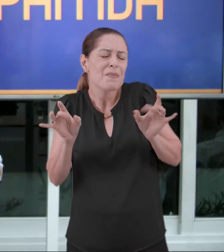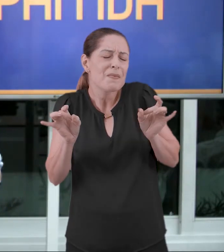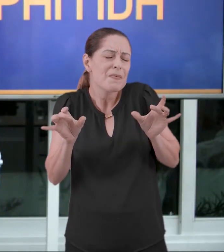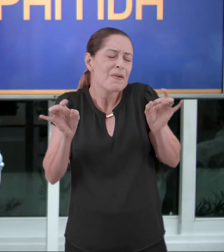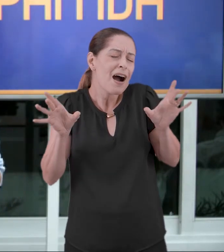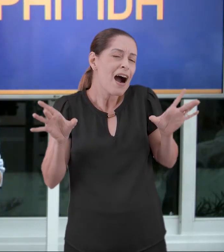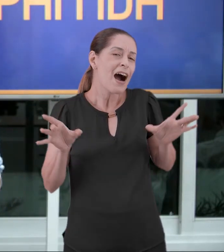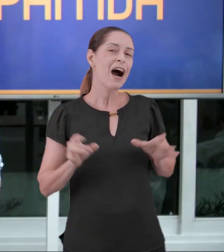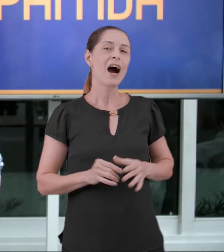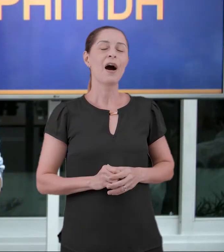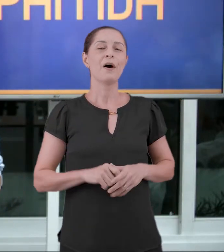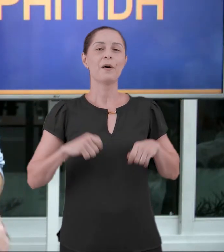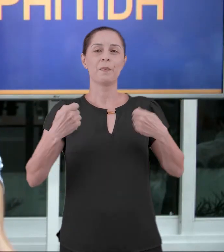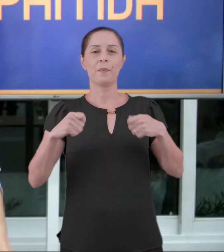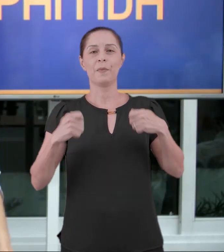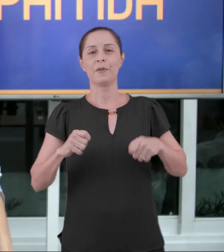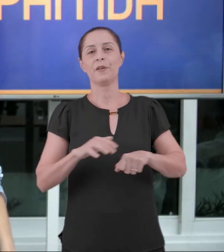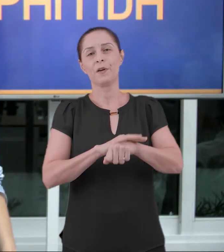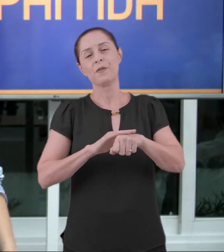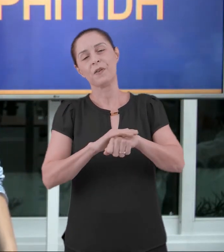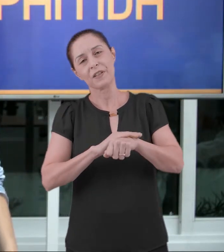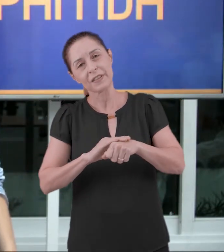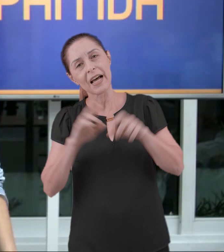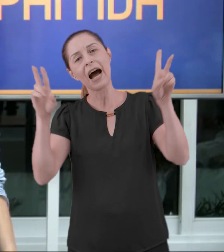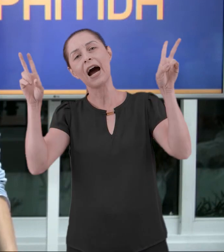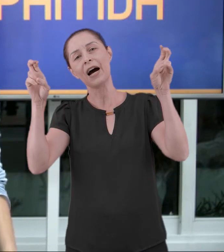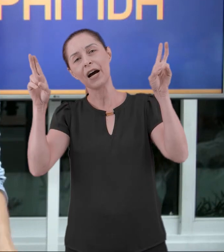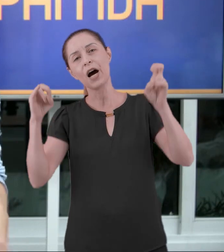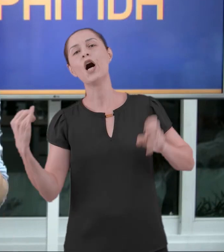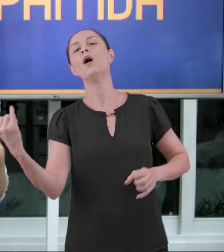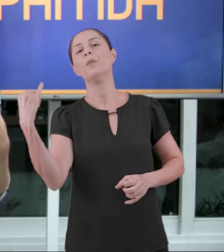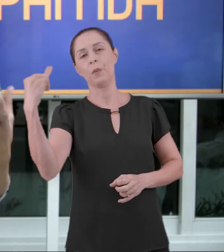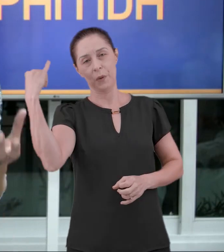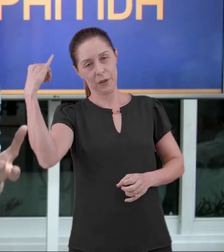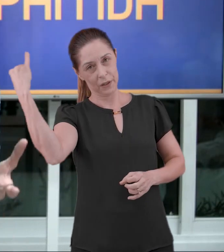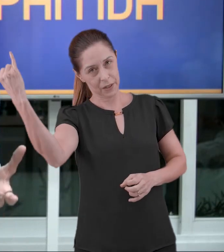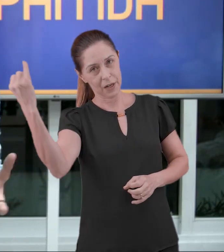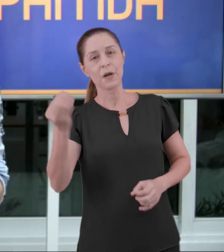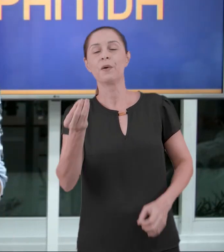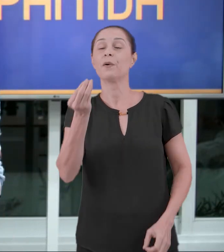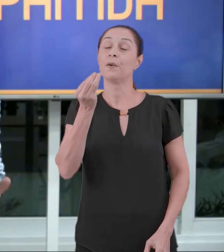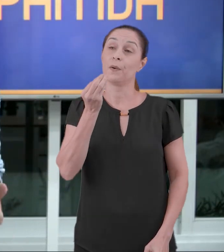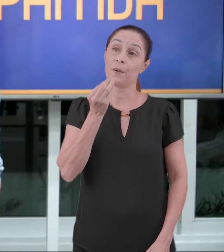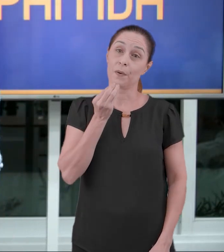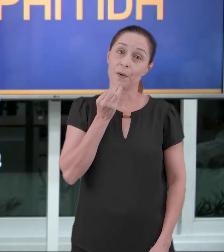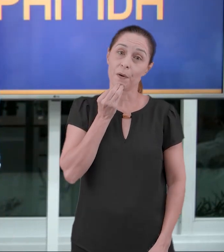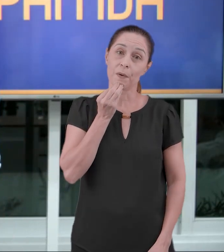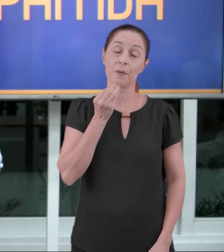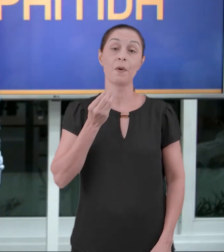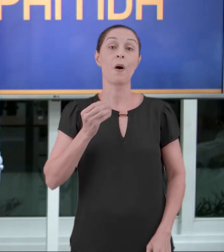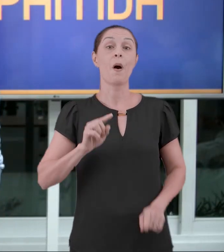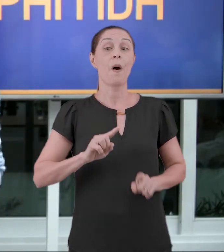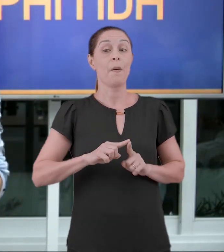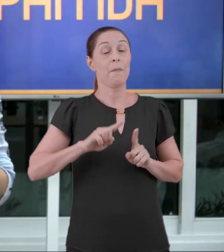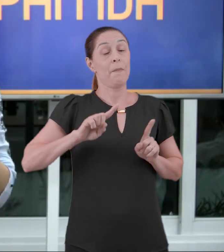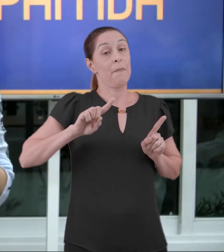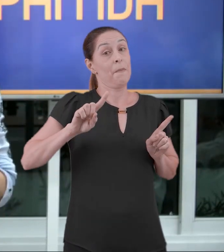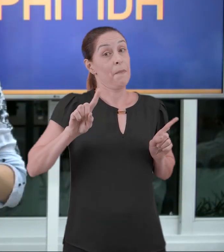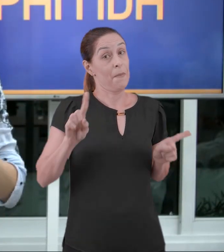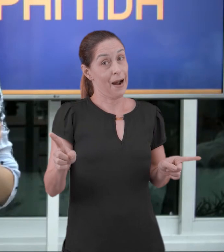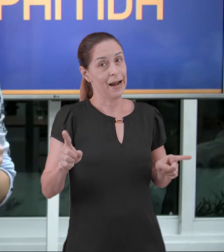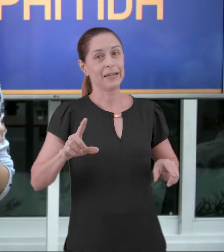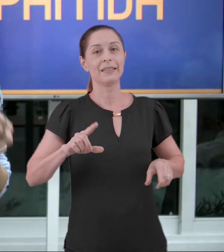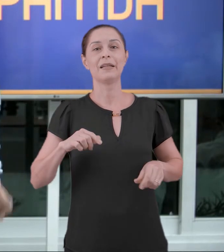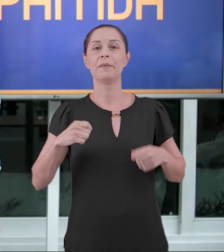que é preciso a gente falar, né, sobre esse tema tão importante que, por mais que seja óbvio, como diz uma frase que diz que o